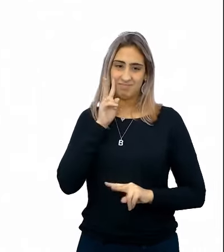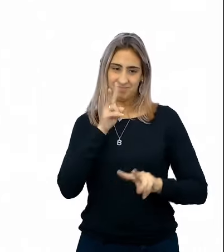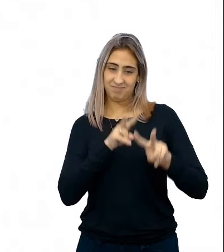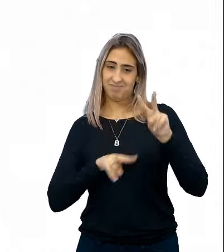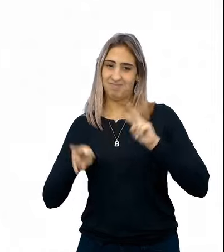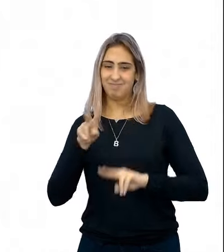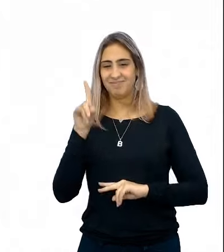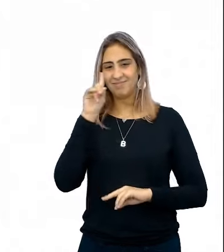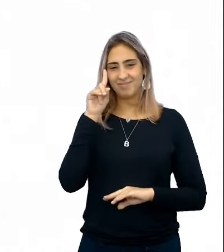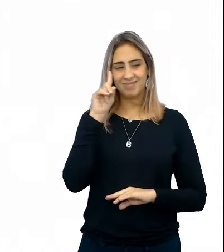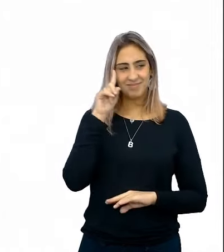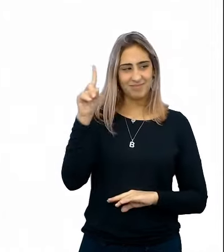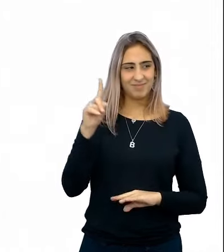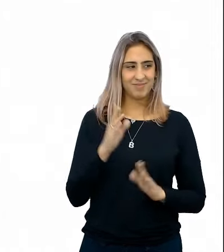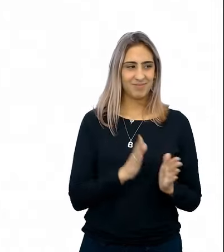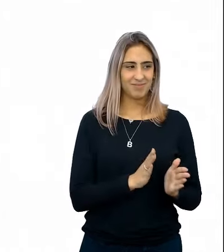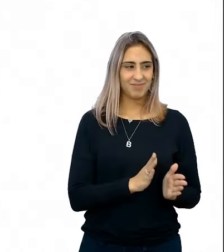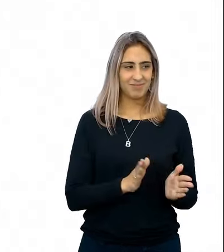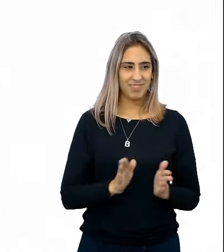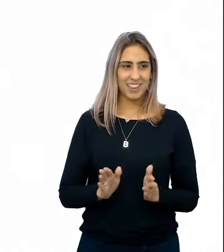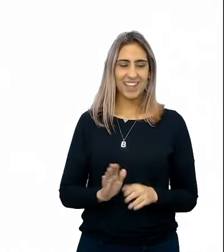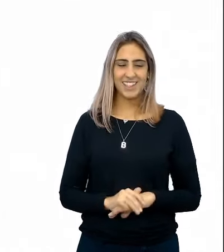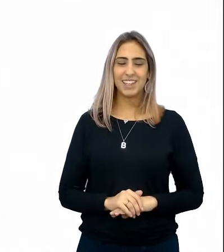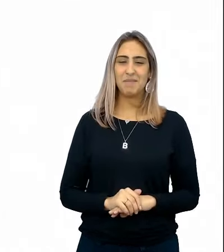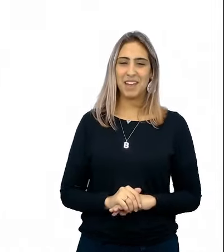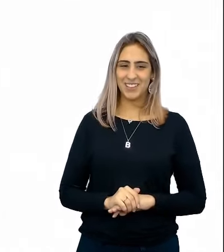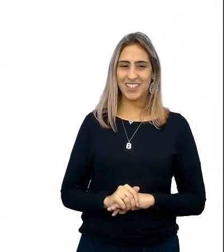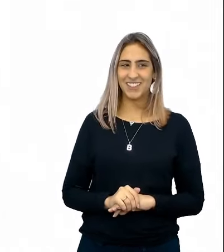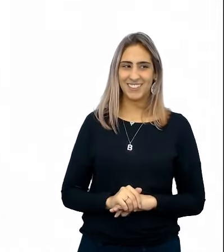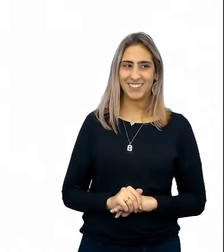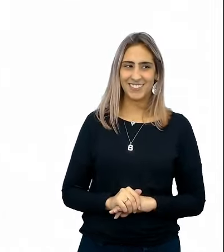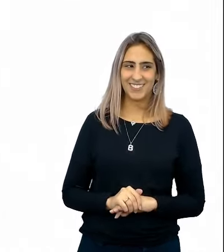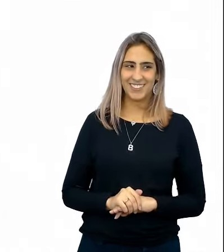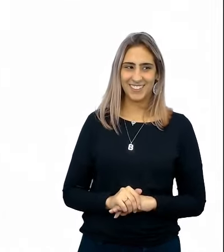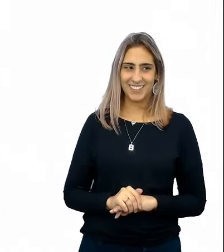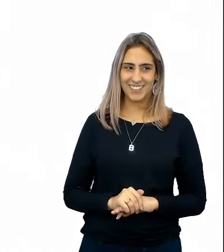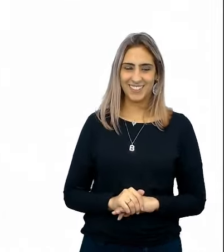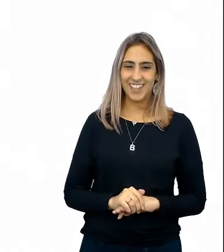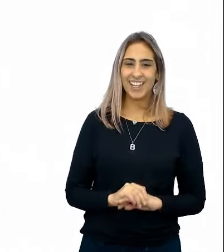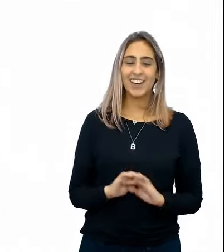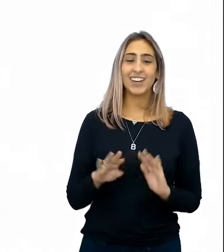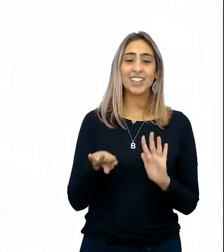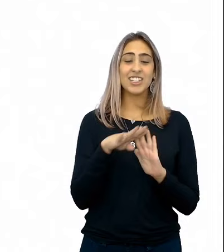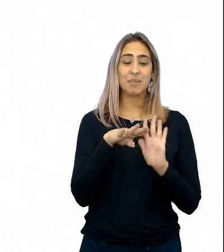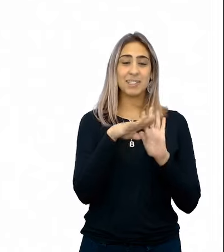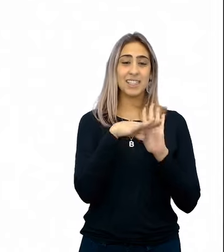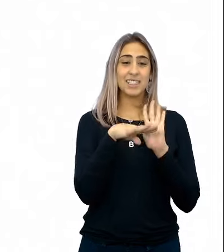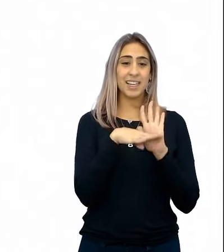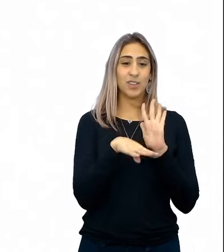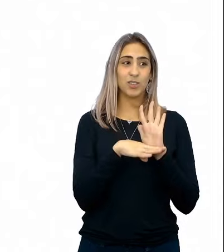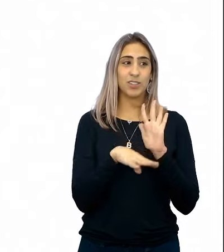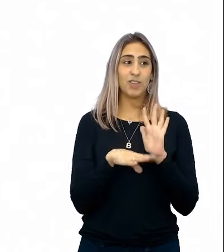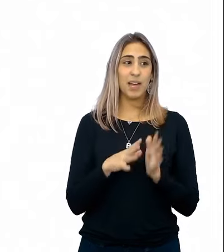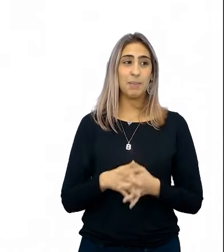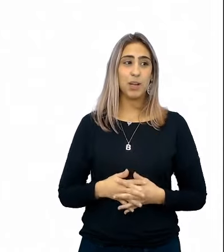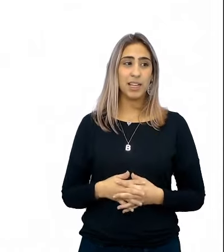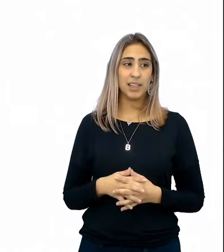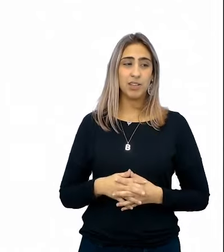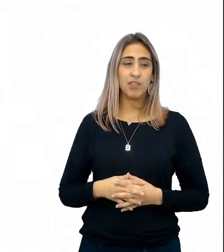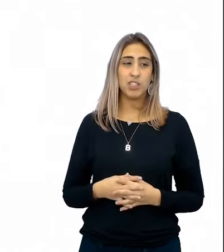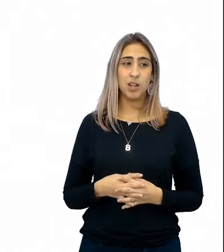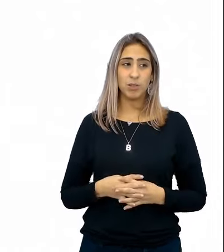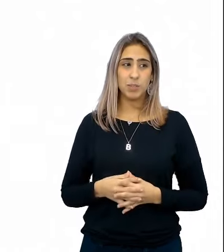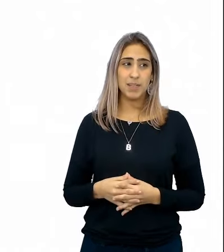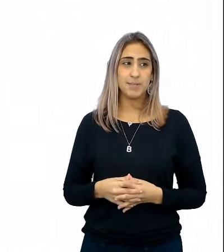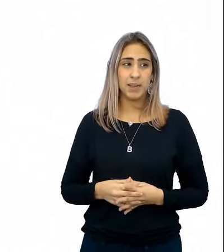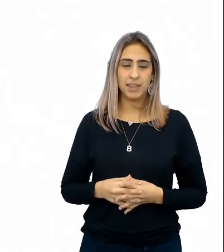dos dias da semana do mês de março de 2021 em um calendário. O calendário nada mais